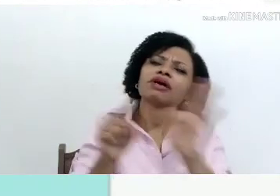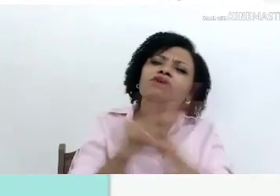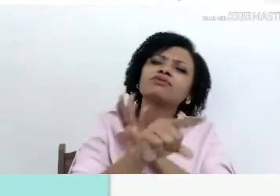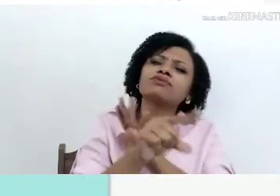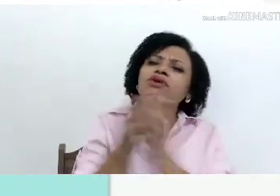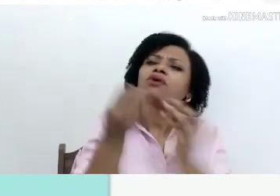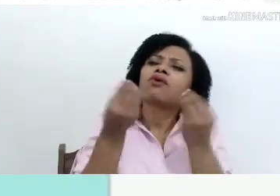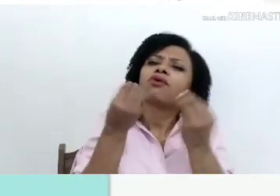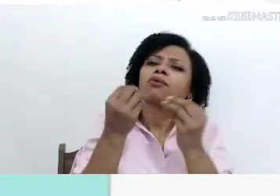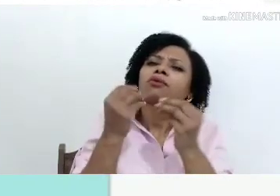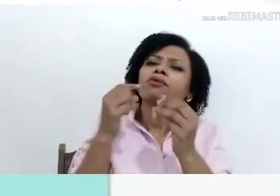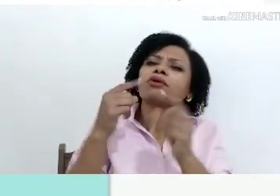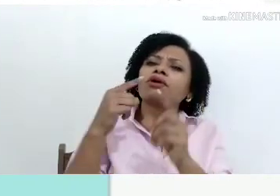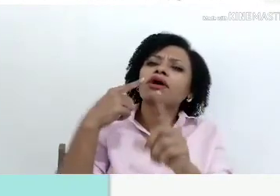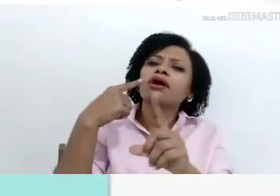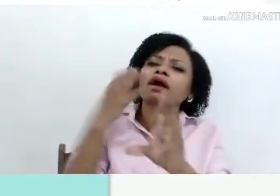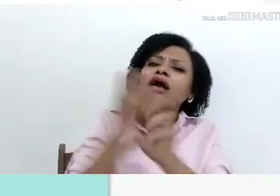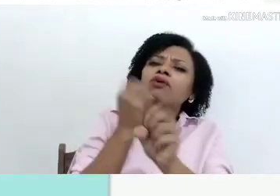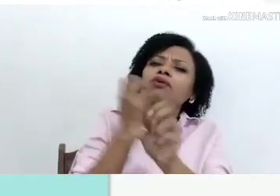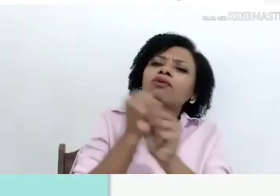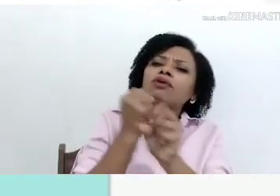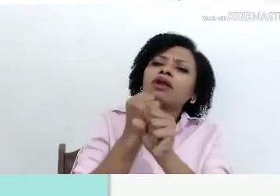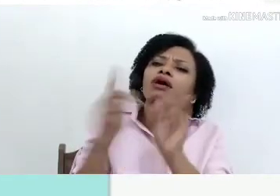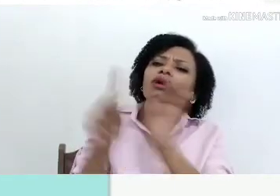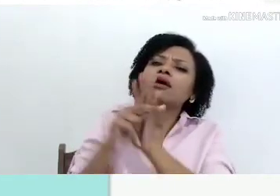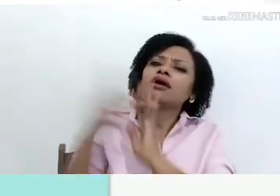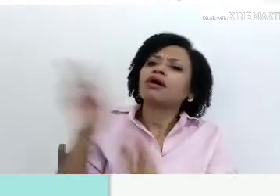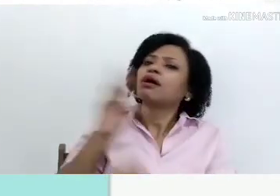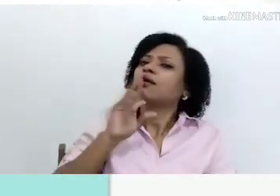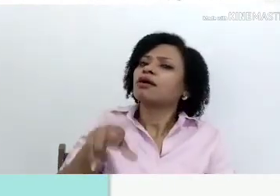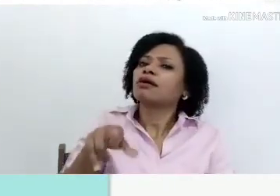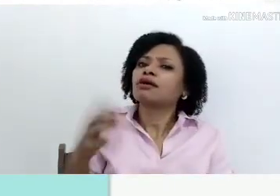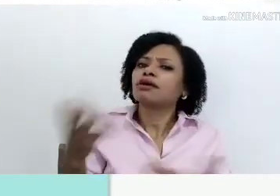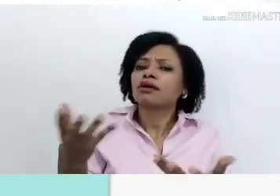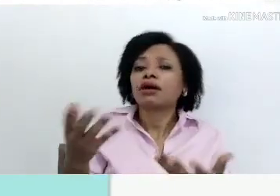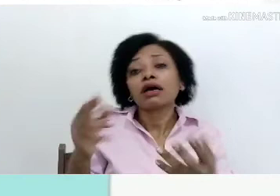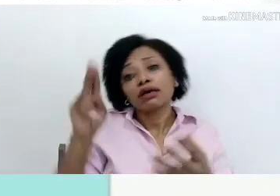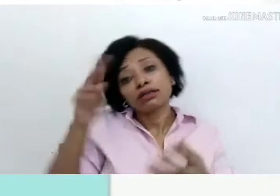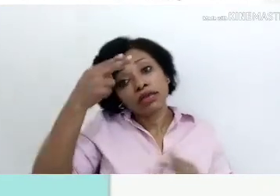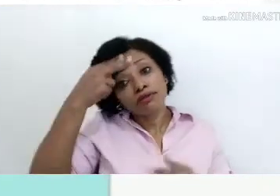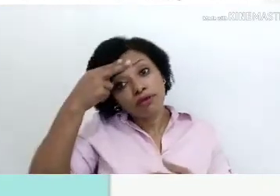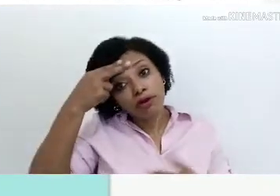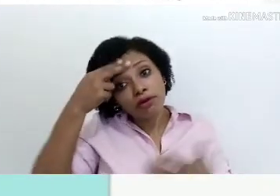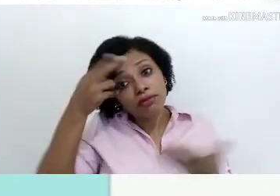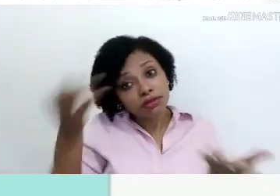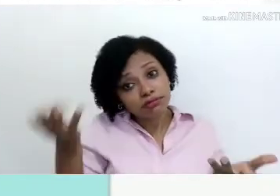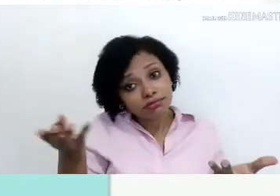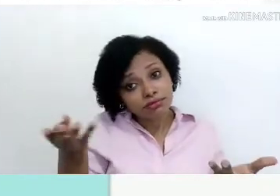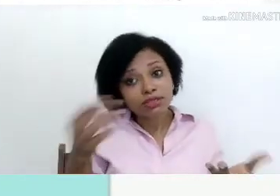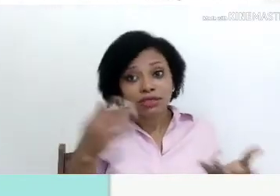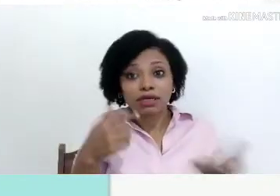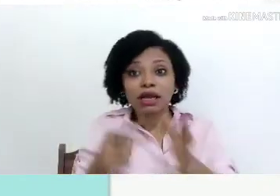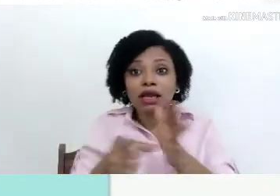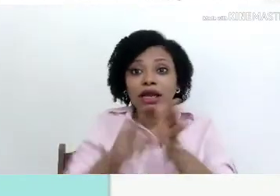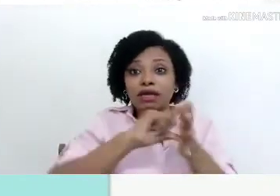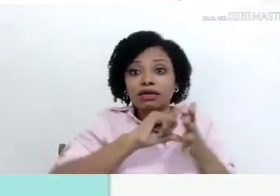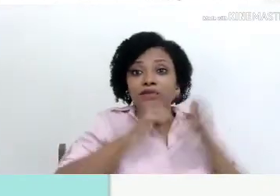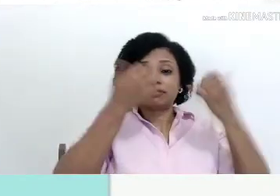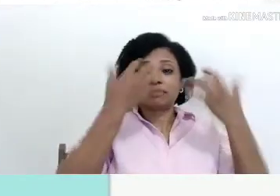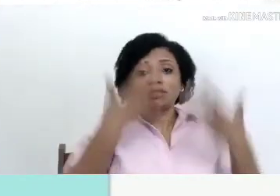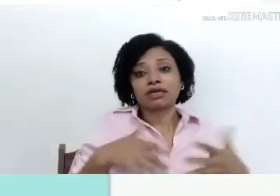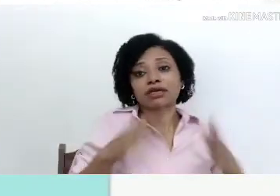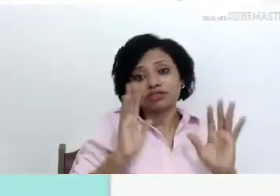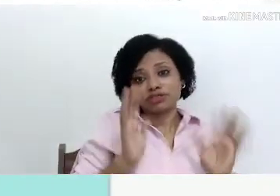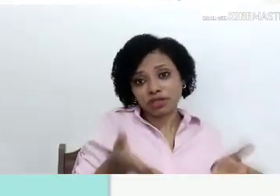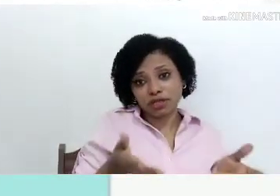Esse valor, ou a gente dá a fórmula, aquela fórmula que é ΔH, que é igual a HF menos HI, né? Final